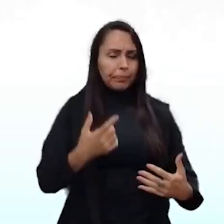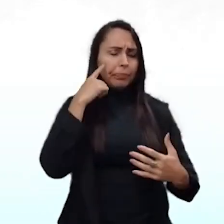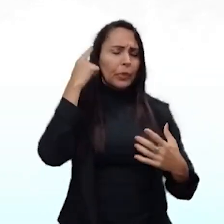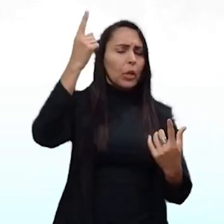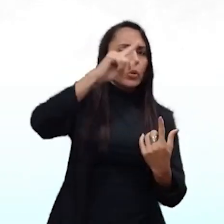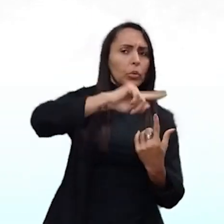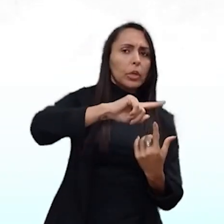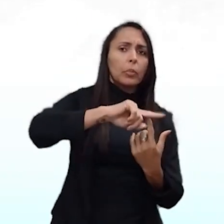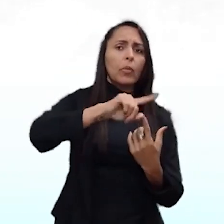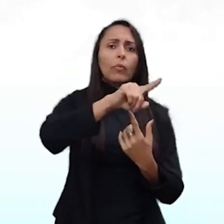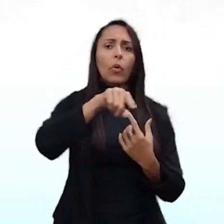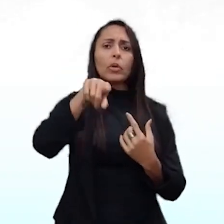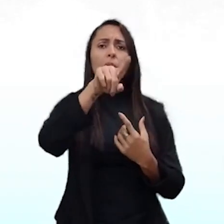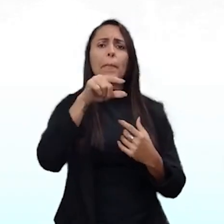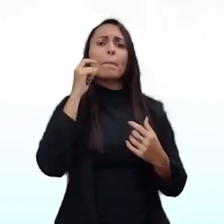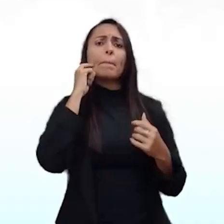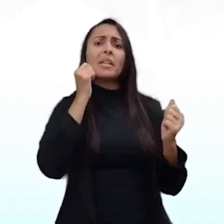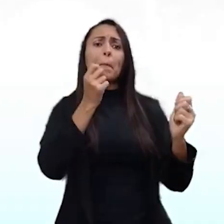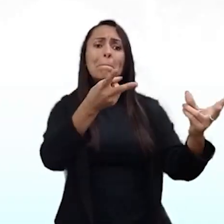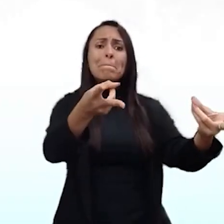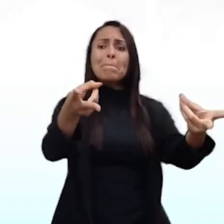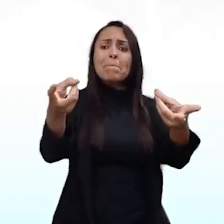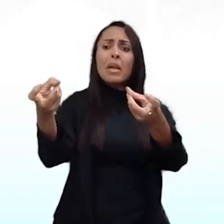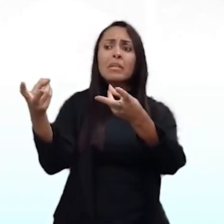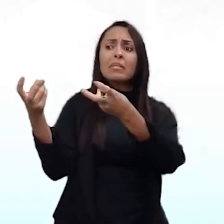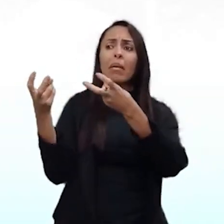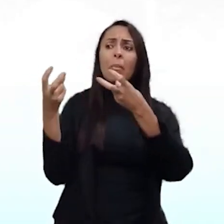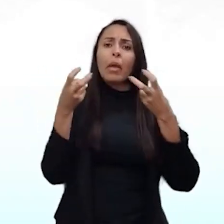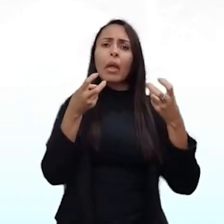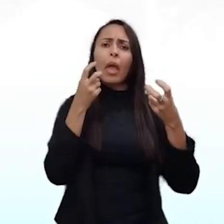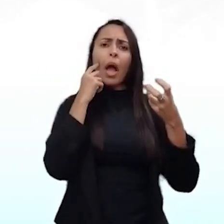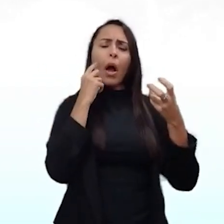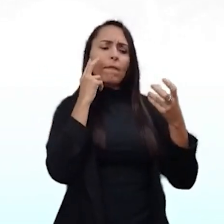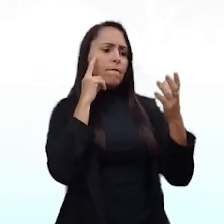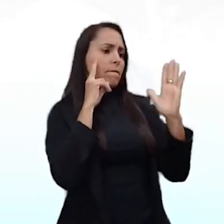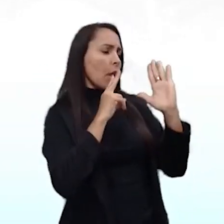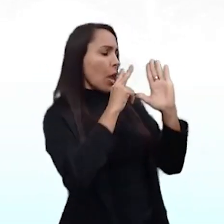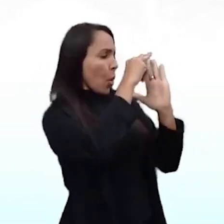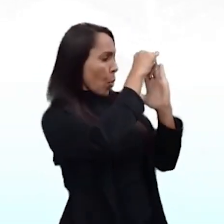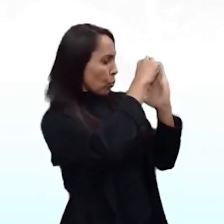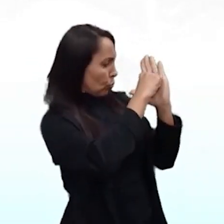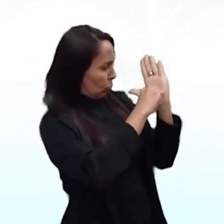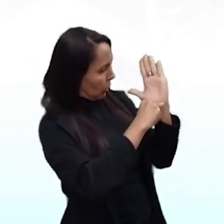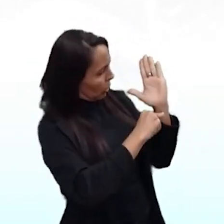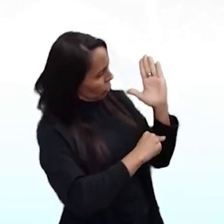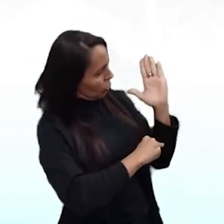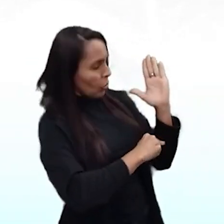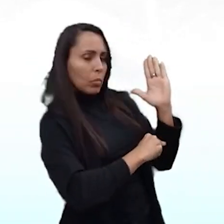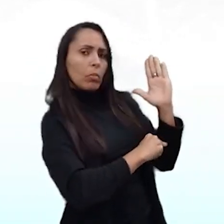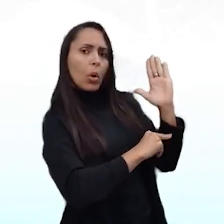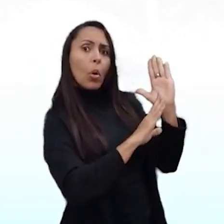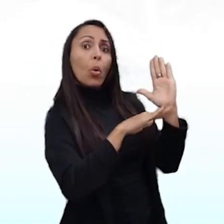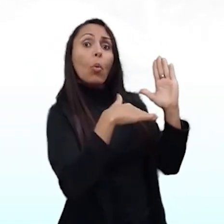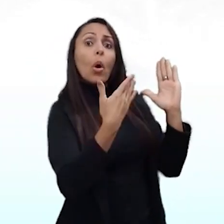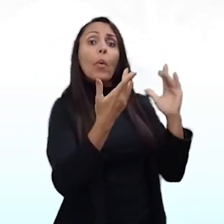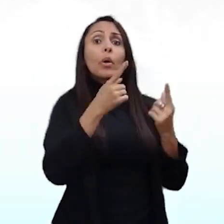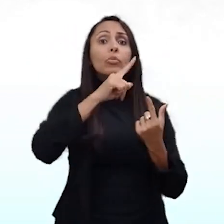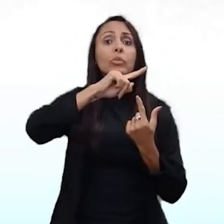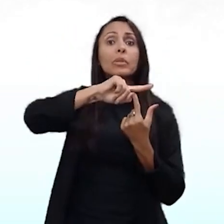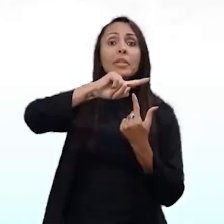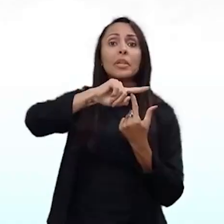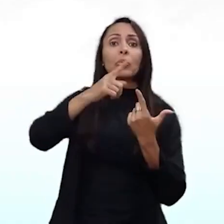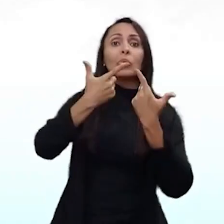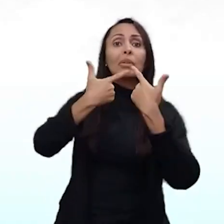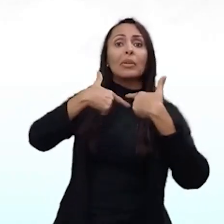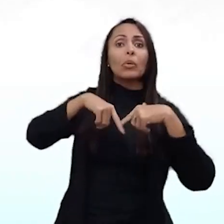tipos de linguagem, você é que vai ter que perceber, ao olhar o texto, que tipo de linguagem está